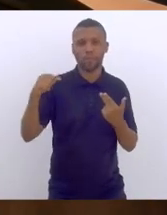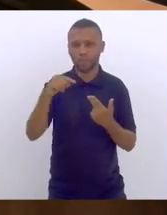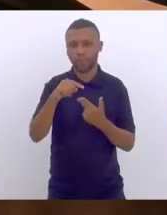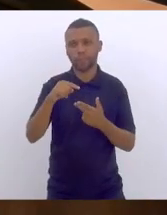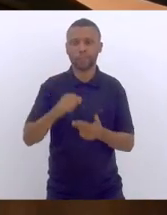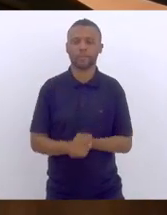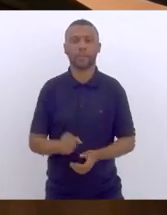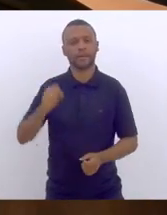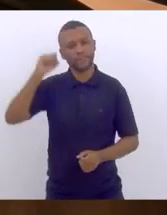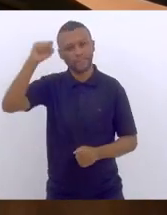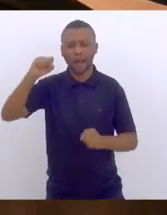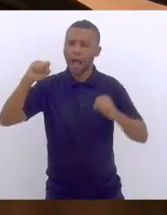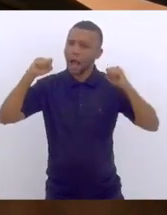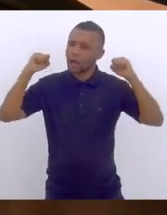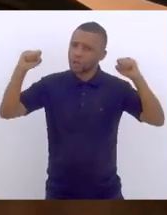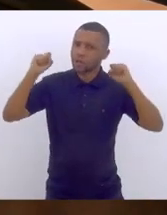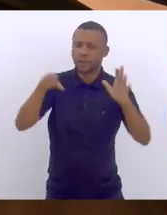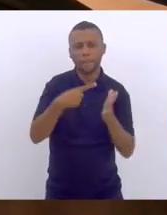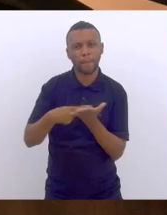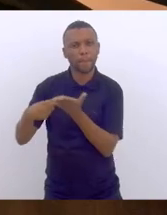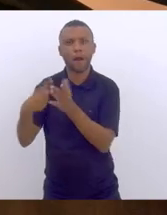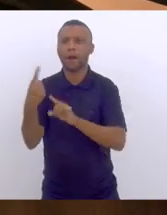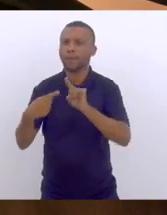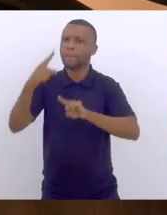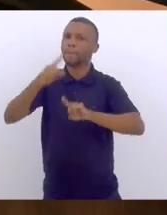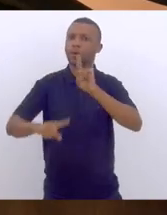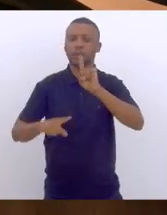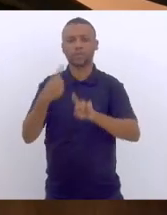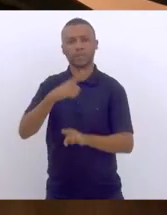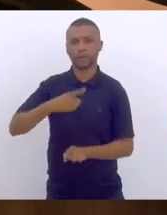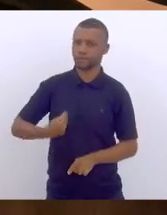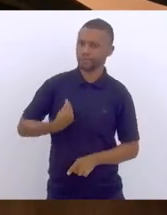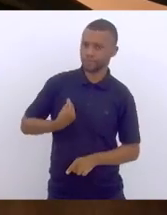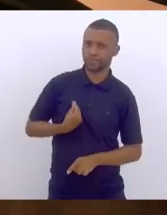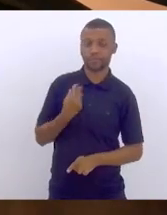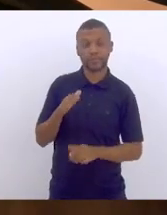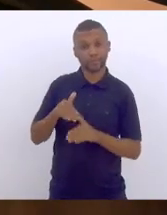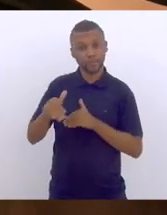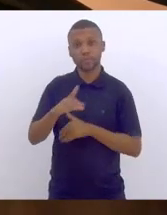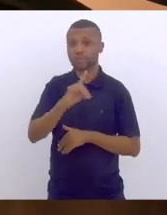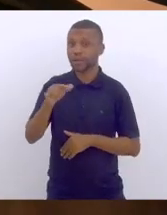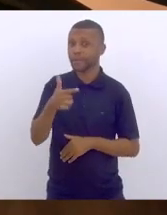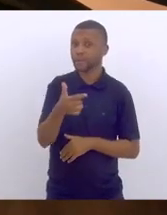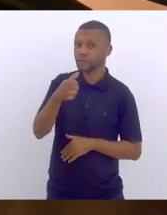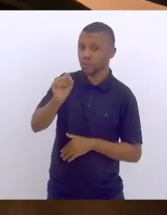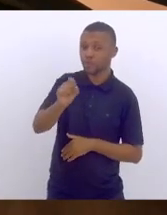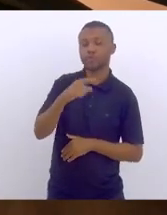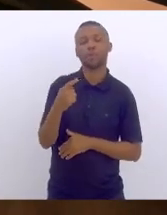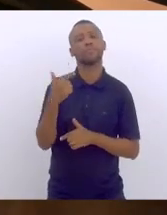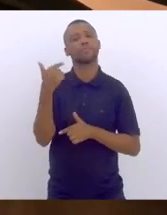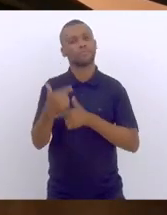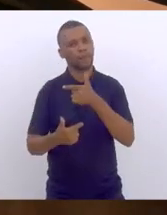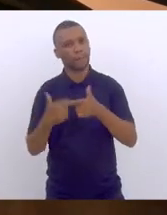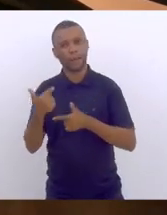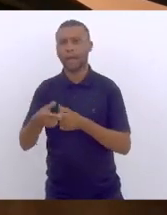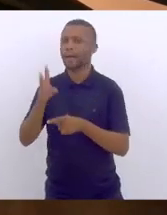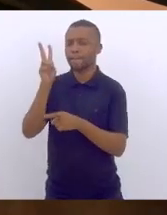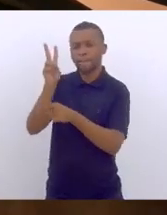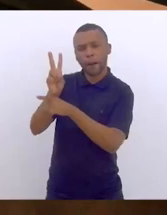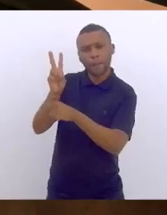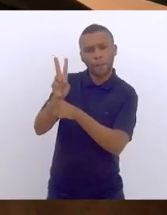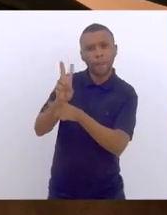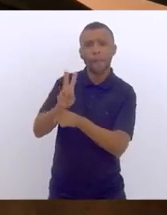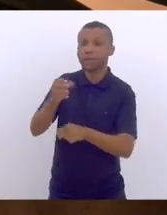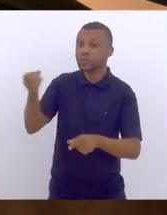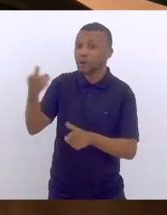Viva as torcidas organizadas, viva o avanço que estamos tendo hoje, e a partir do dia 28, vamos trabalhar e vigiar para que um